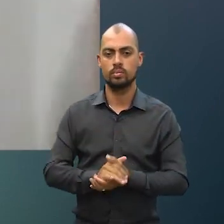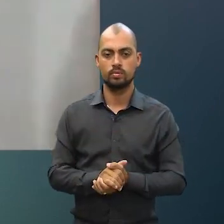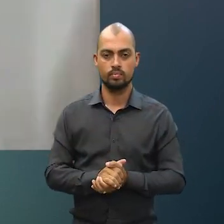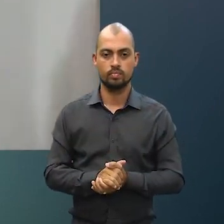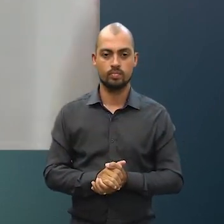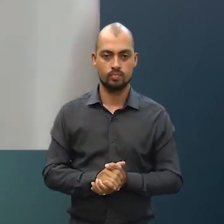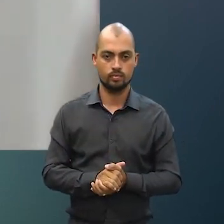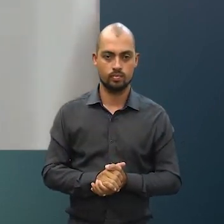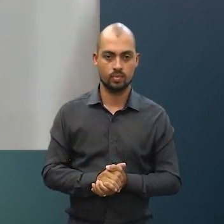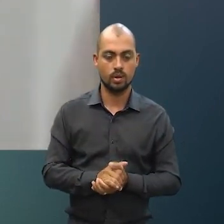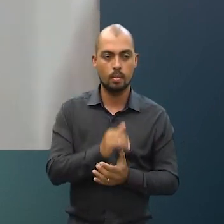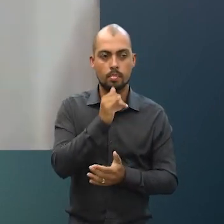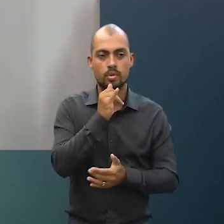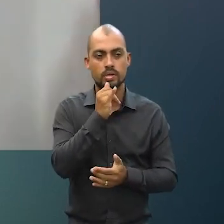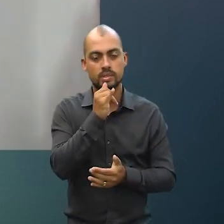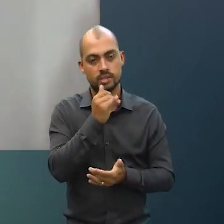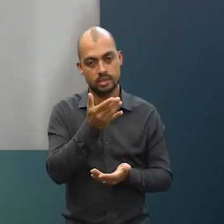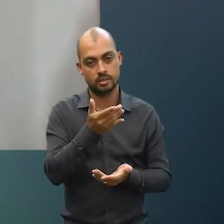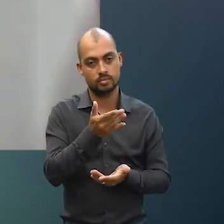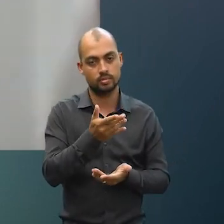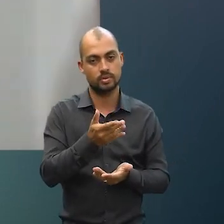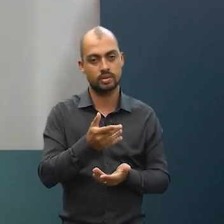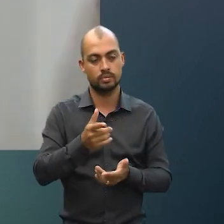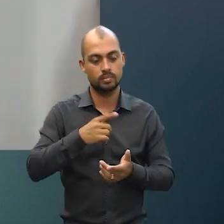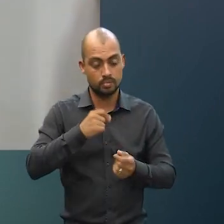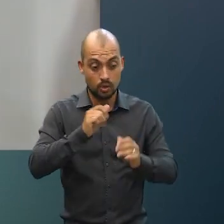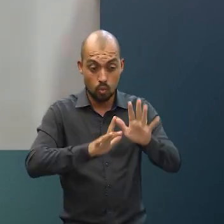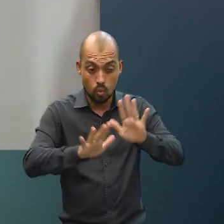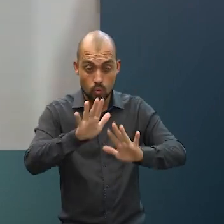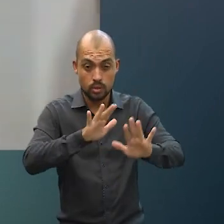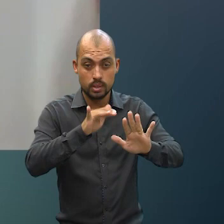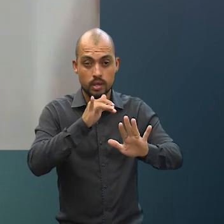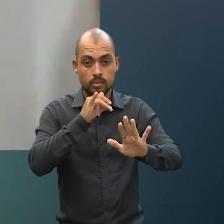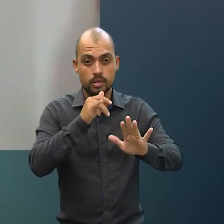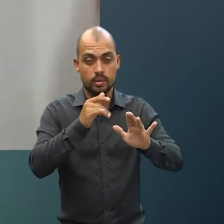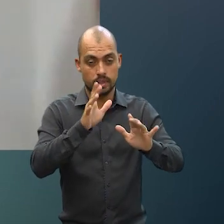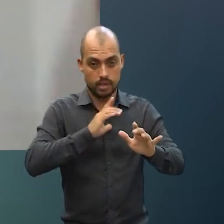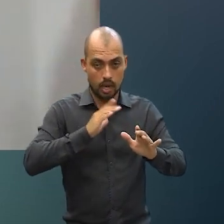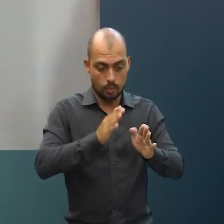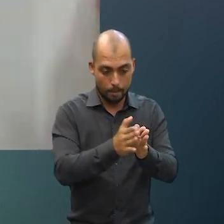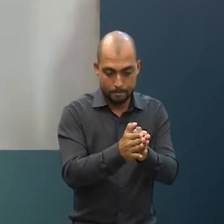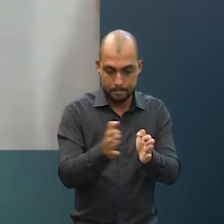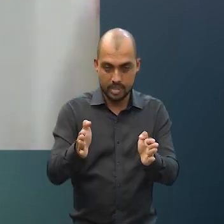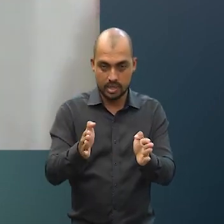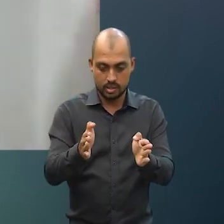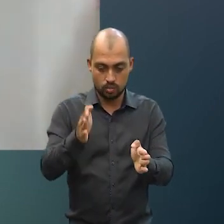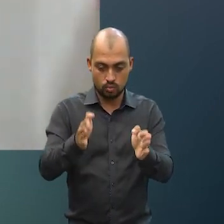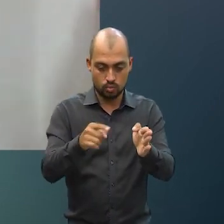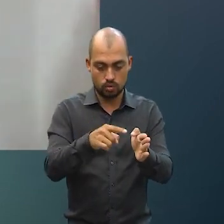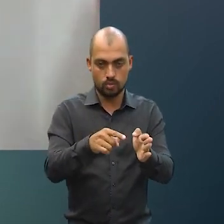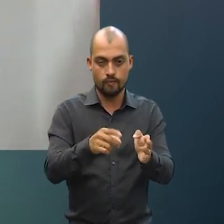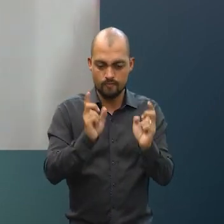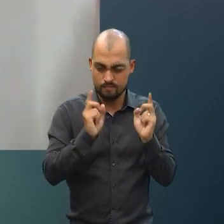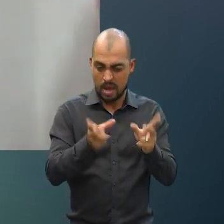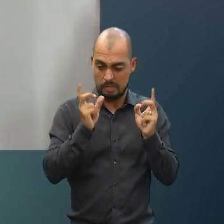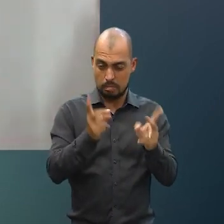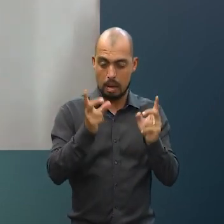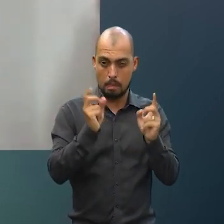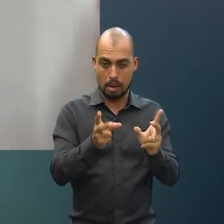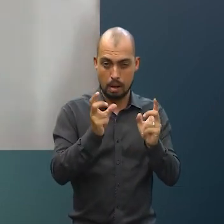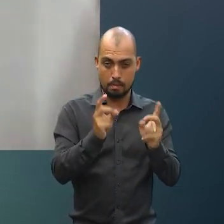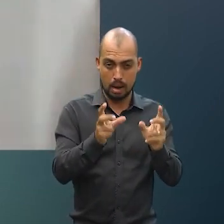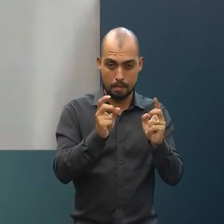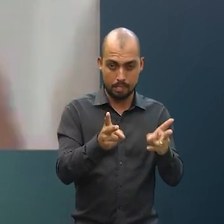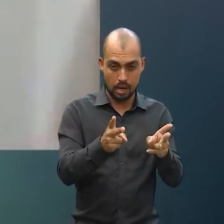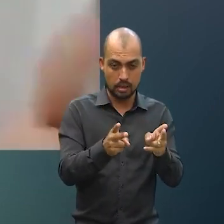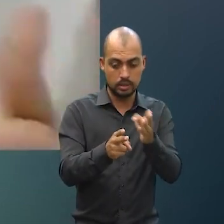cuidado só com um apego a isso, porque você vai passar por aquela etapa onde você vai ter um boom de vendas, né,